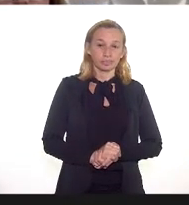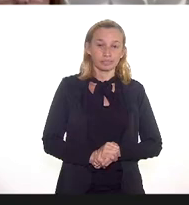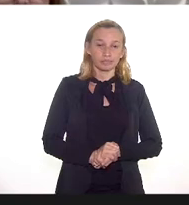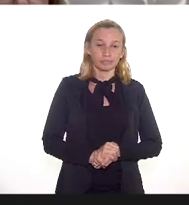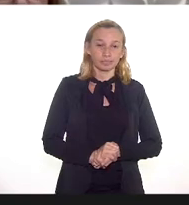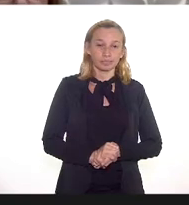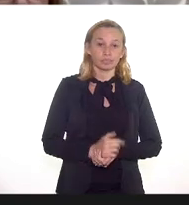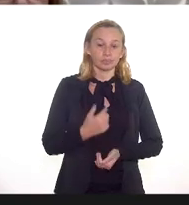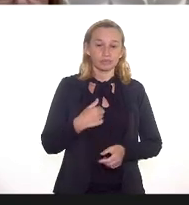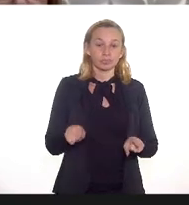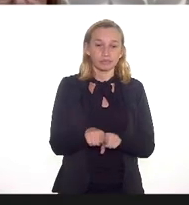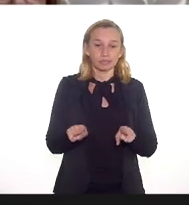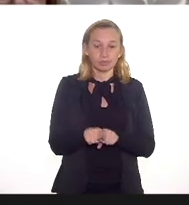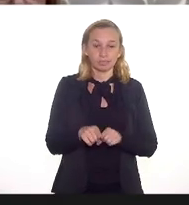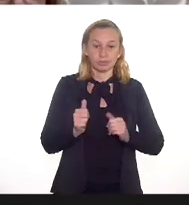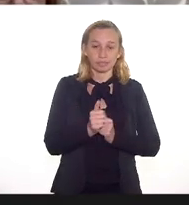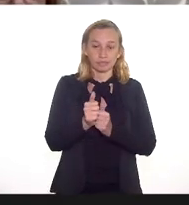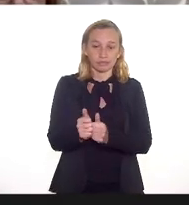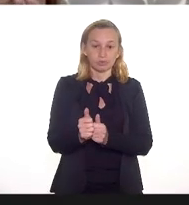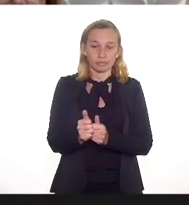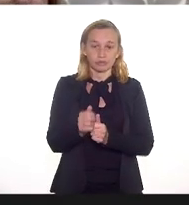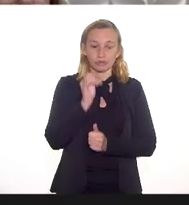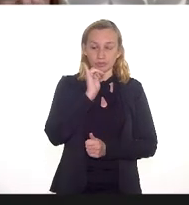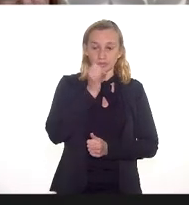Eu também acompanho o relator.